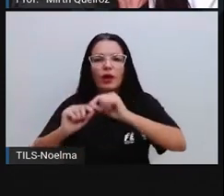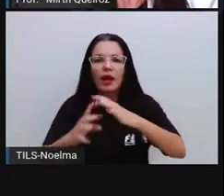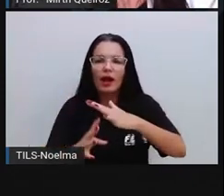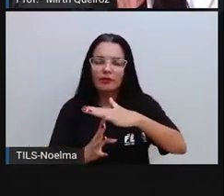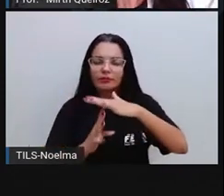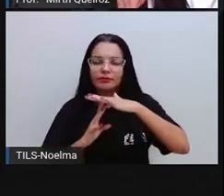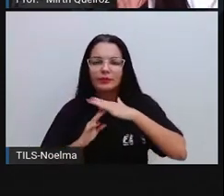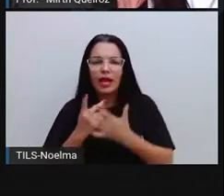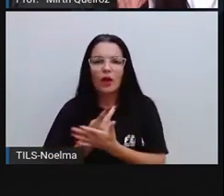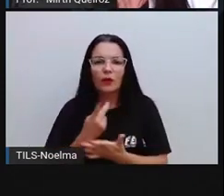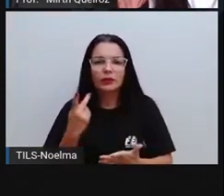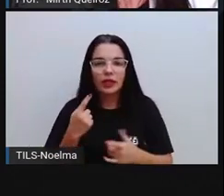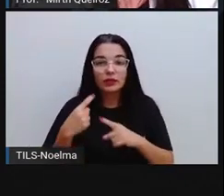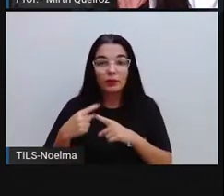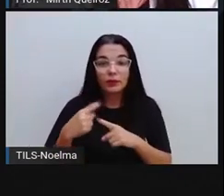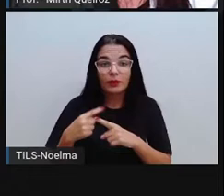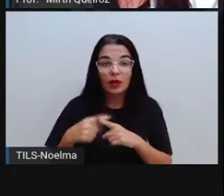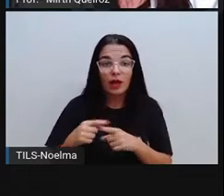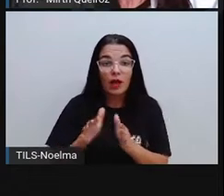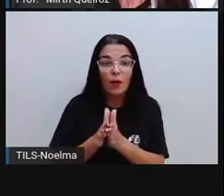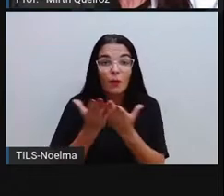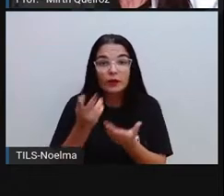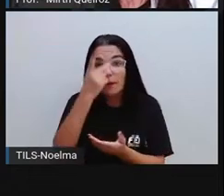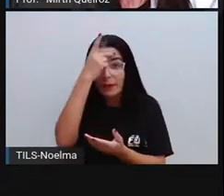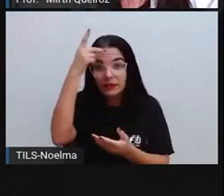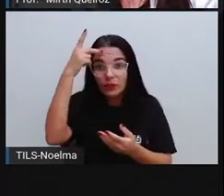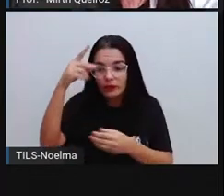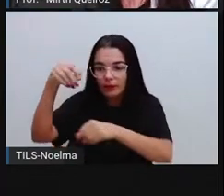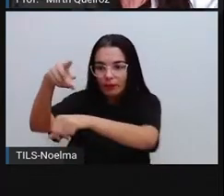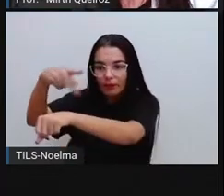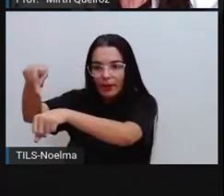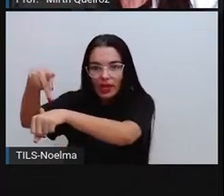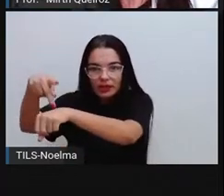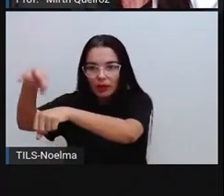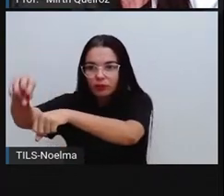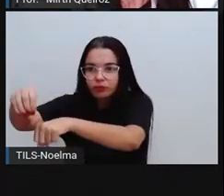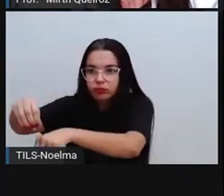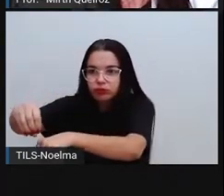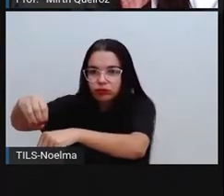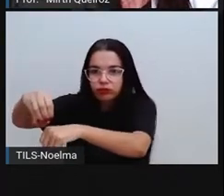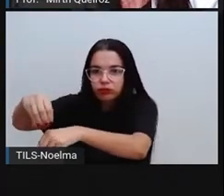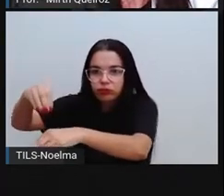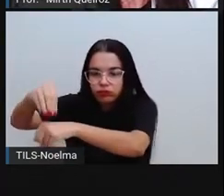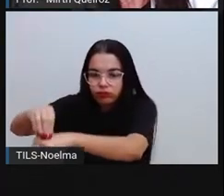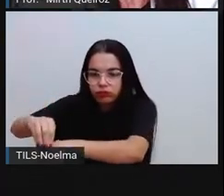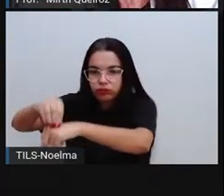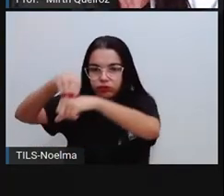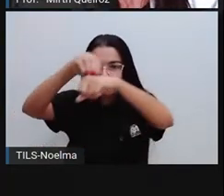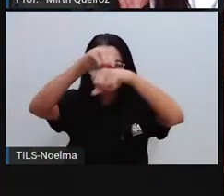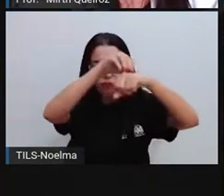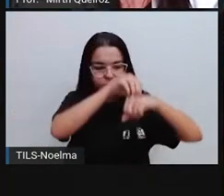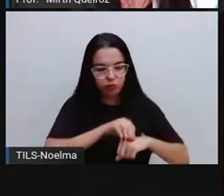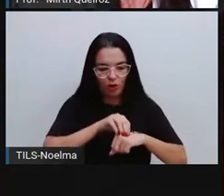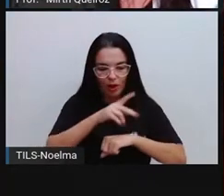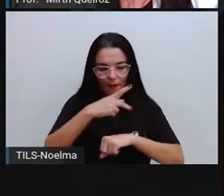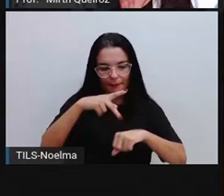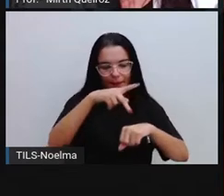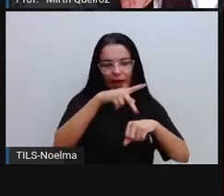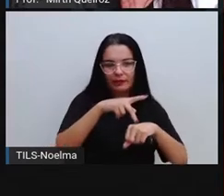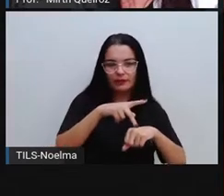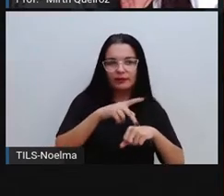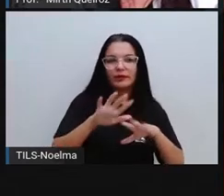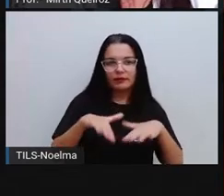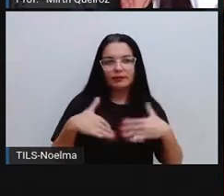se estabelecem em outro país. Então, essa imigração seria a entrada dessas pessoas nesse novo país.